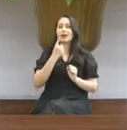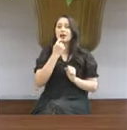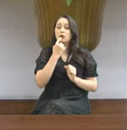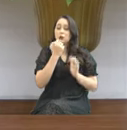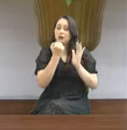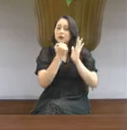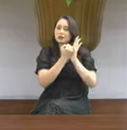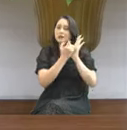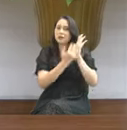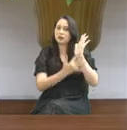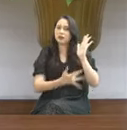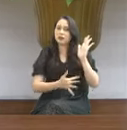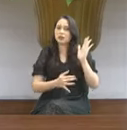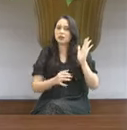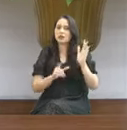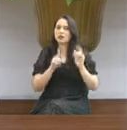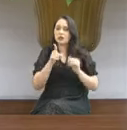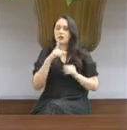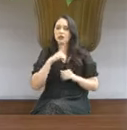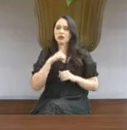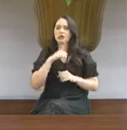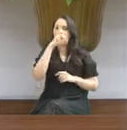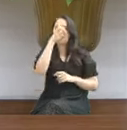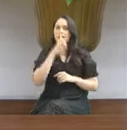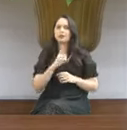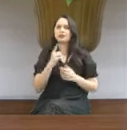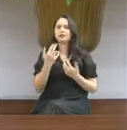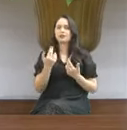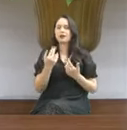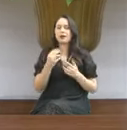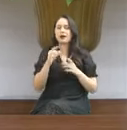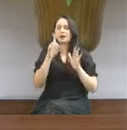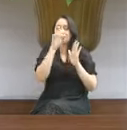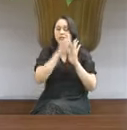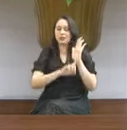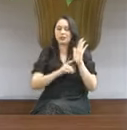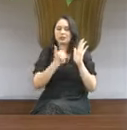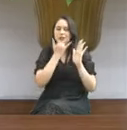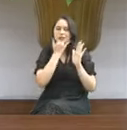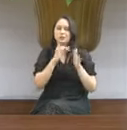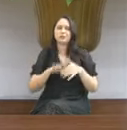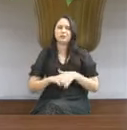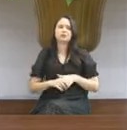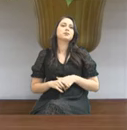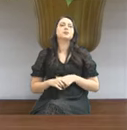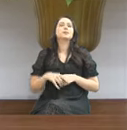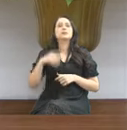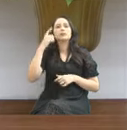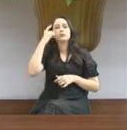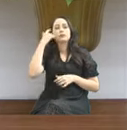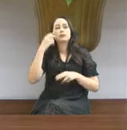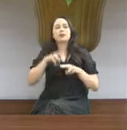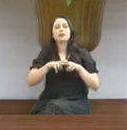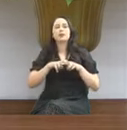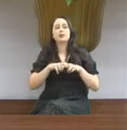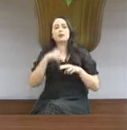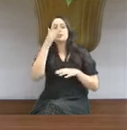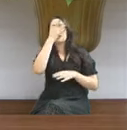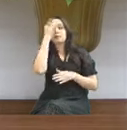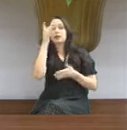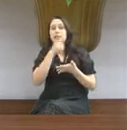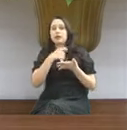esse direito. O sangue de Jesus te dar essa oportunidade. Por isso que o autor diz: entrem